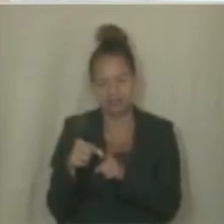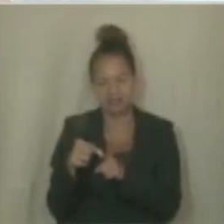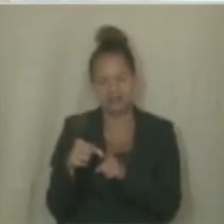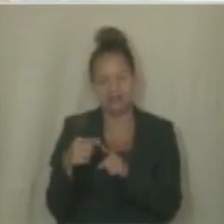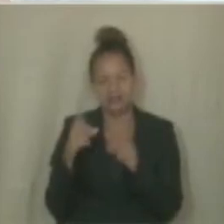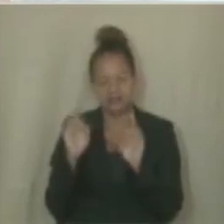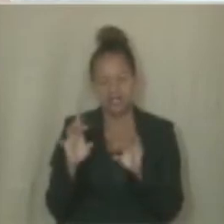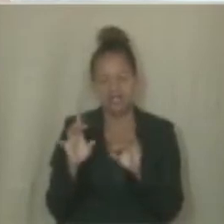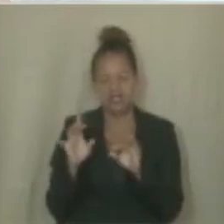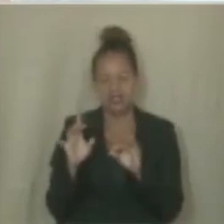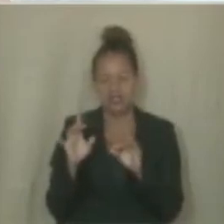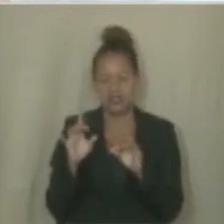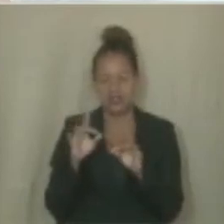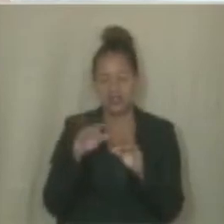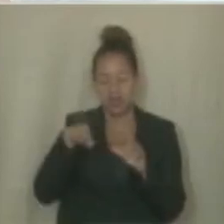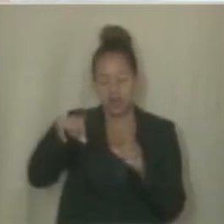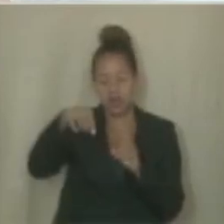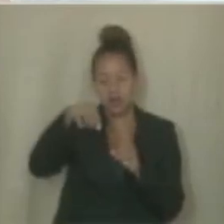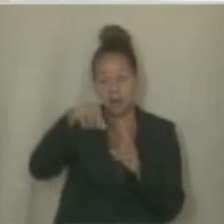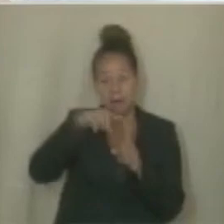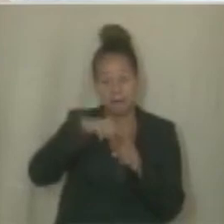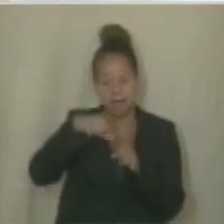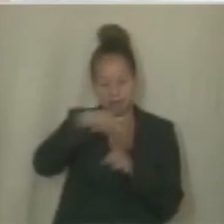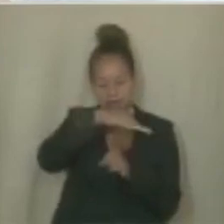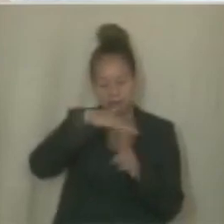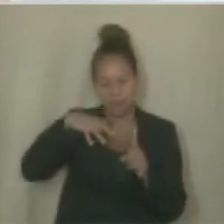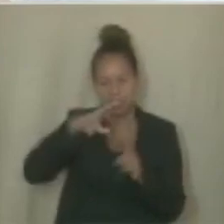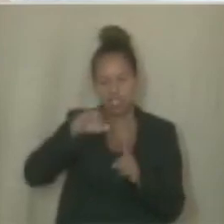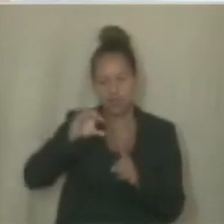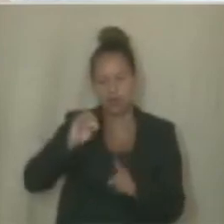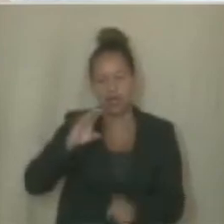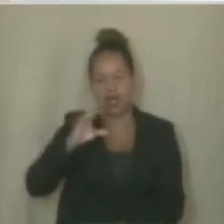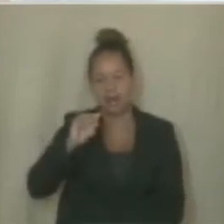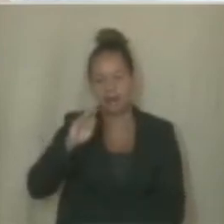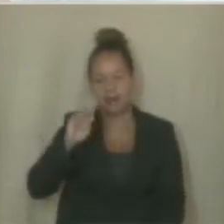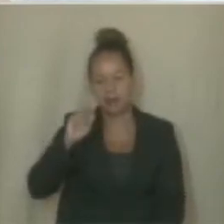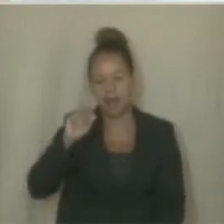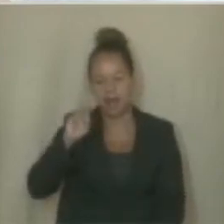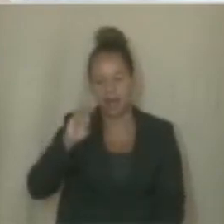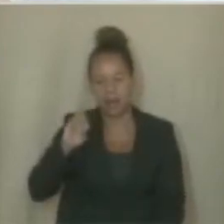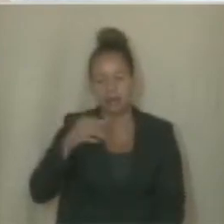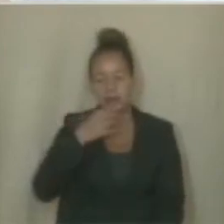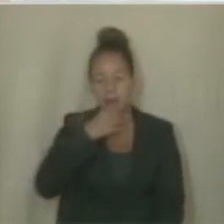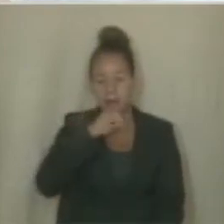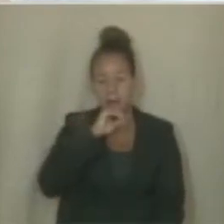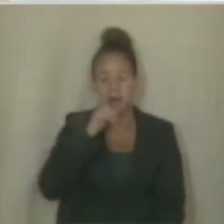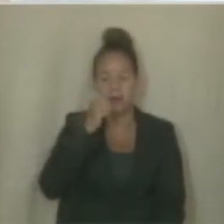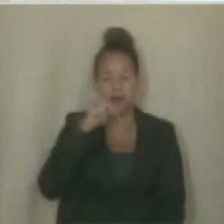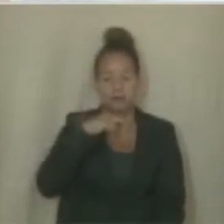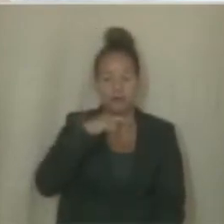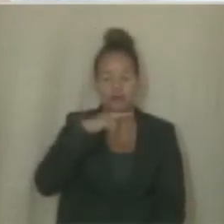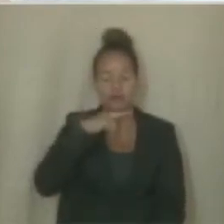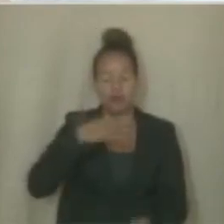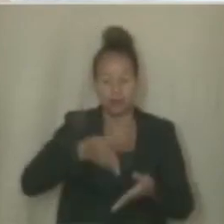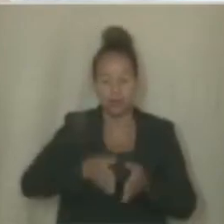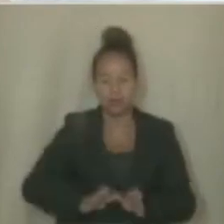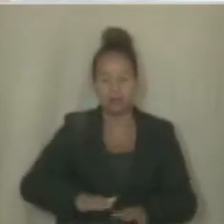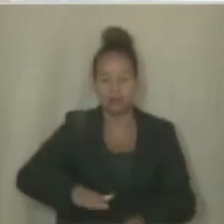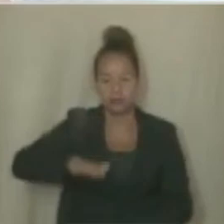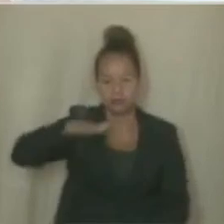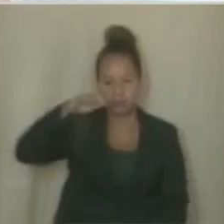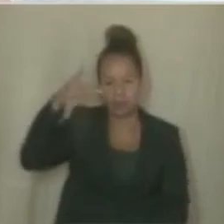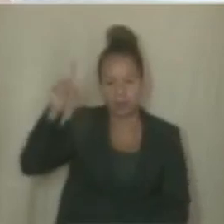que somamos cercados pelo Rio Capibaribe um bairro onde meu pai e meus avós nasceram e se criaram ali naquele